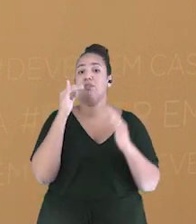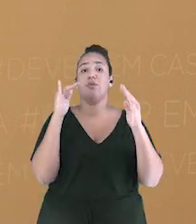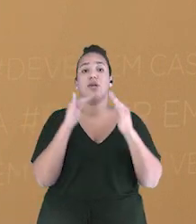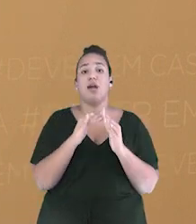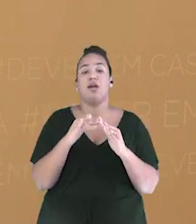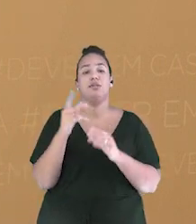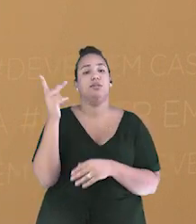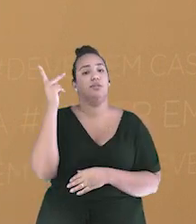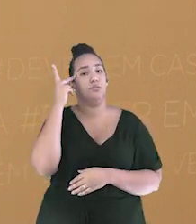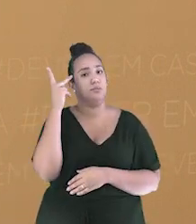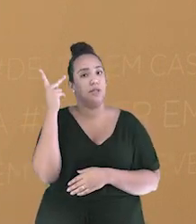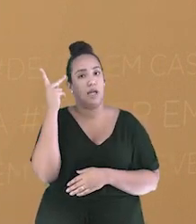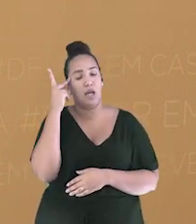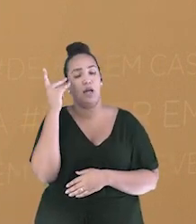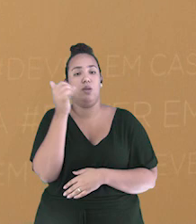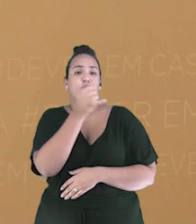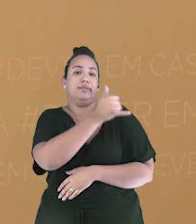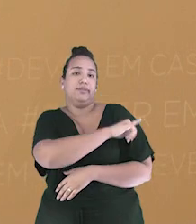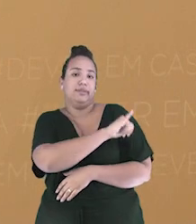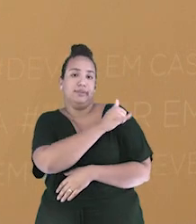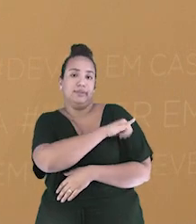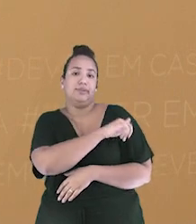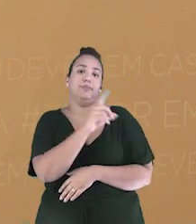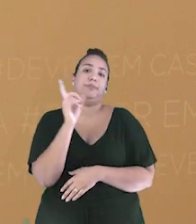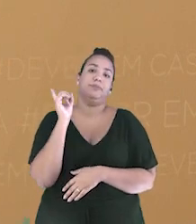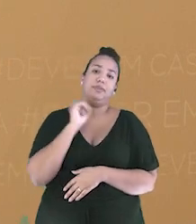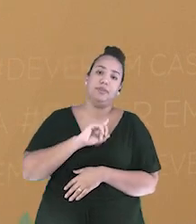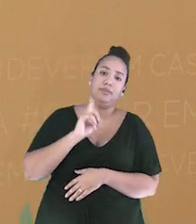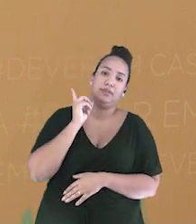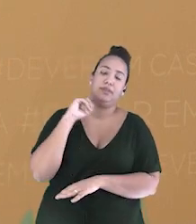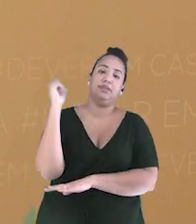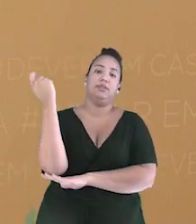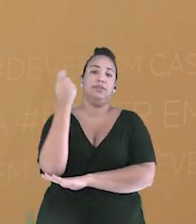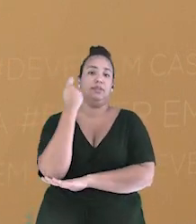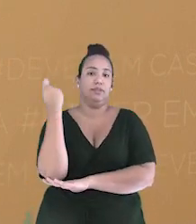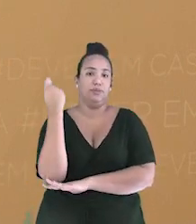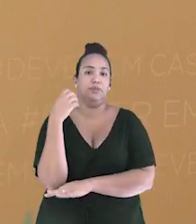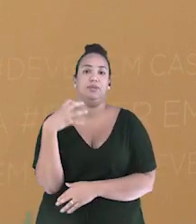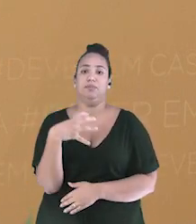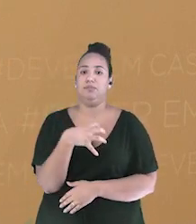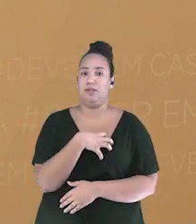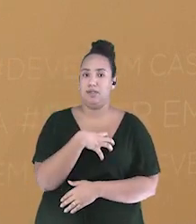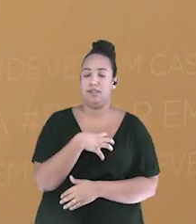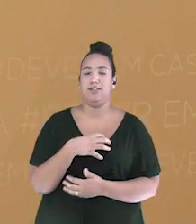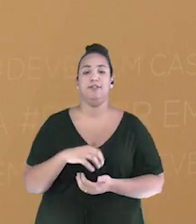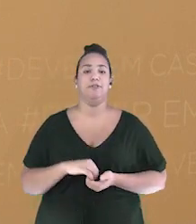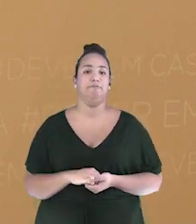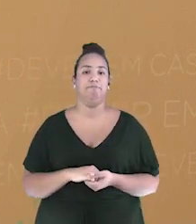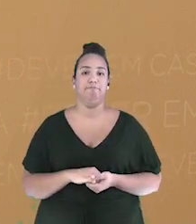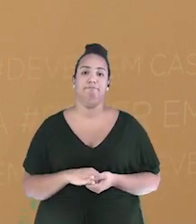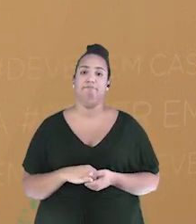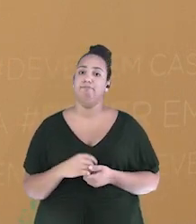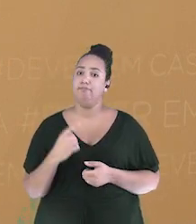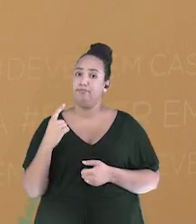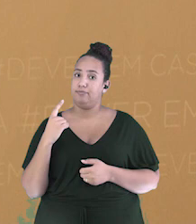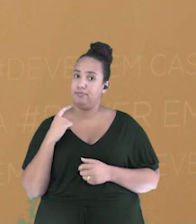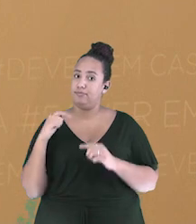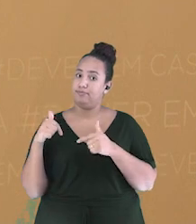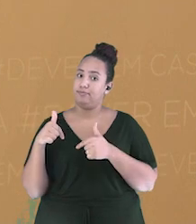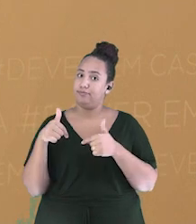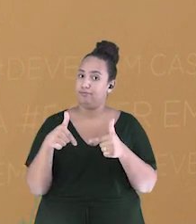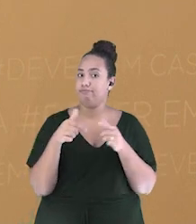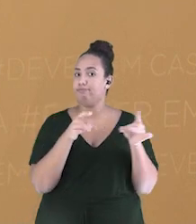São Paulo, Rio de Janeiro, Minas Gerais, Rio Grande do Sul e Bahia. Exerceram atividades no